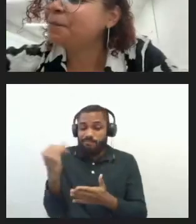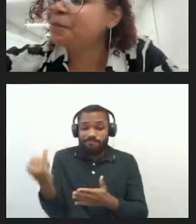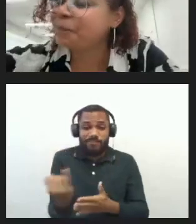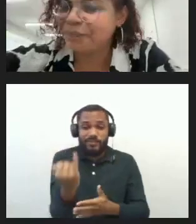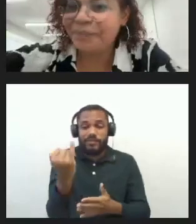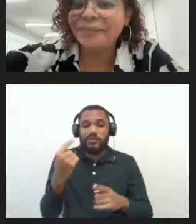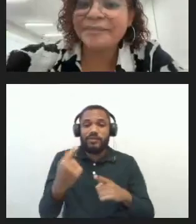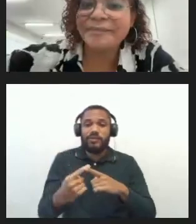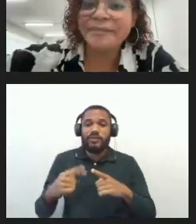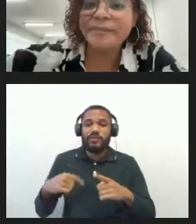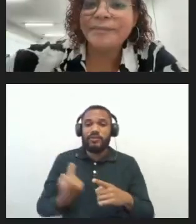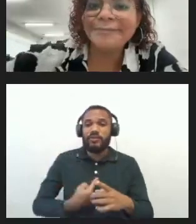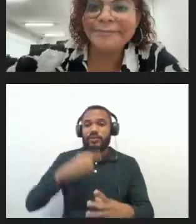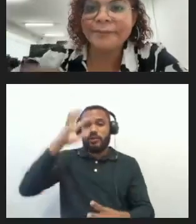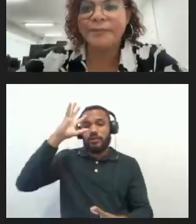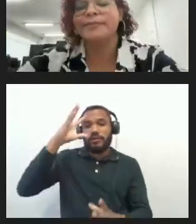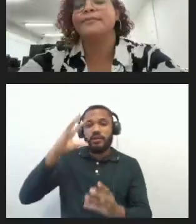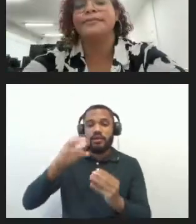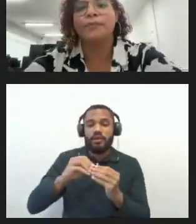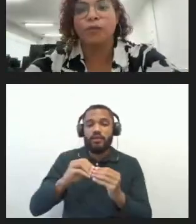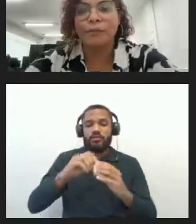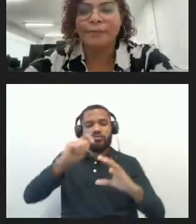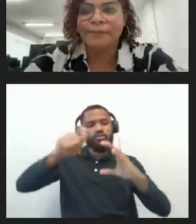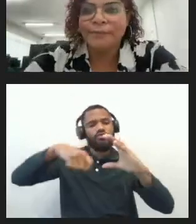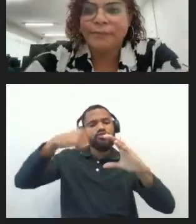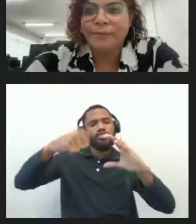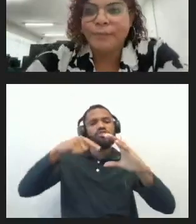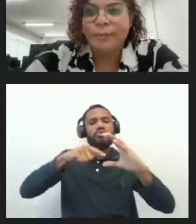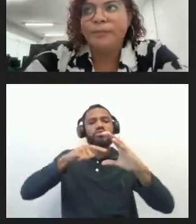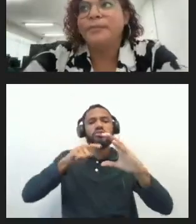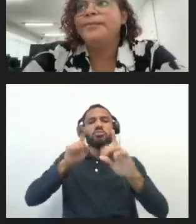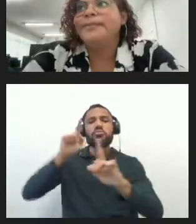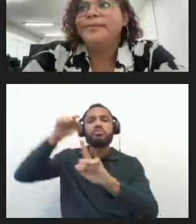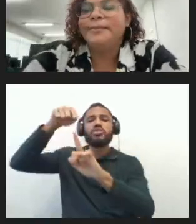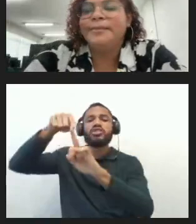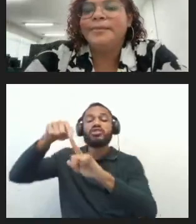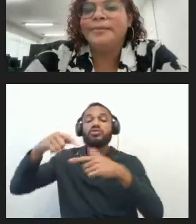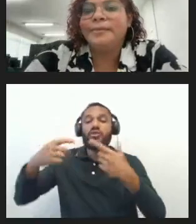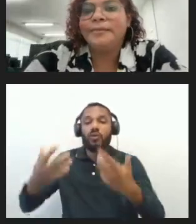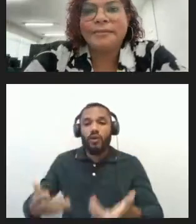para a gente compreender a função do vídeo, né? Então, o vídeo,